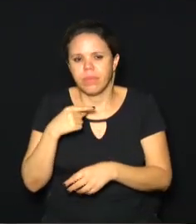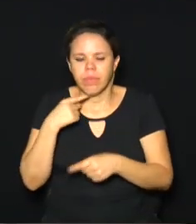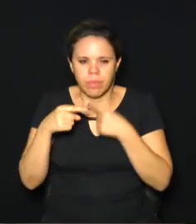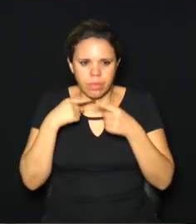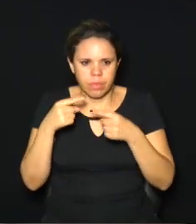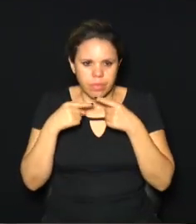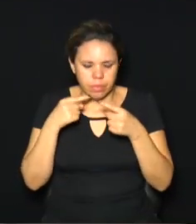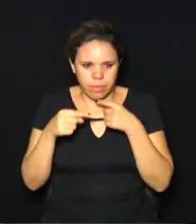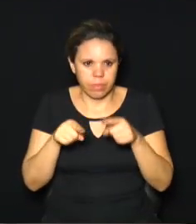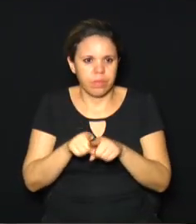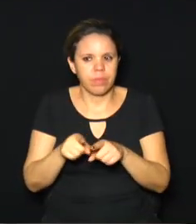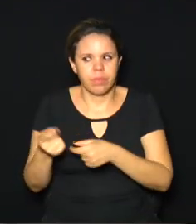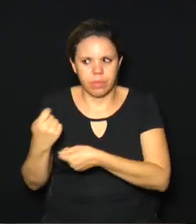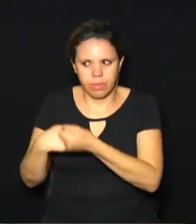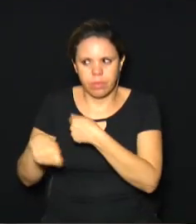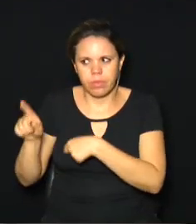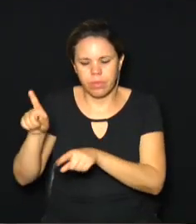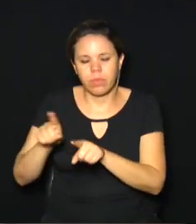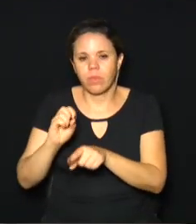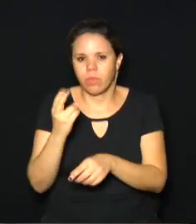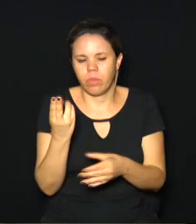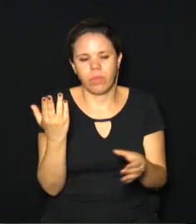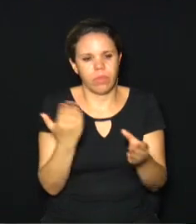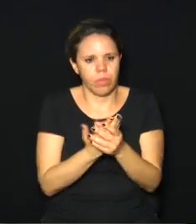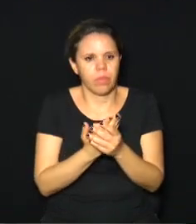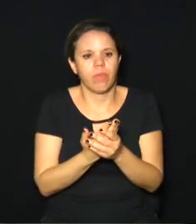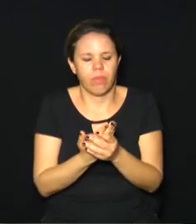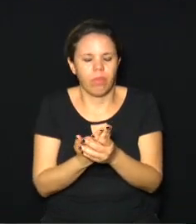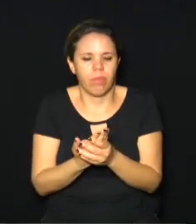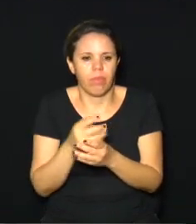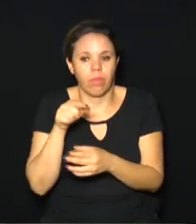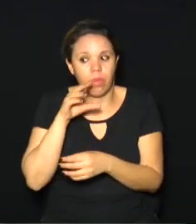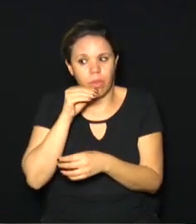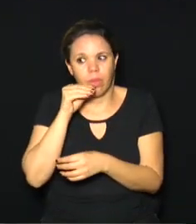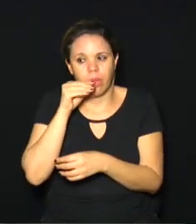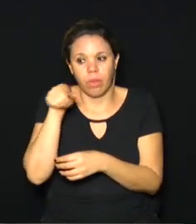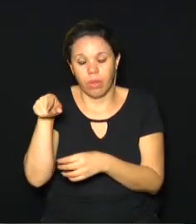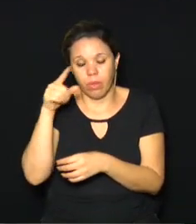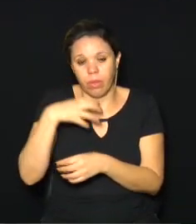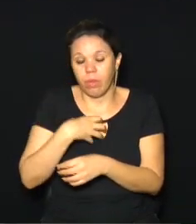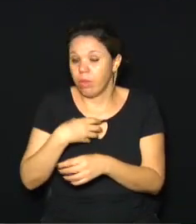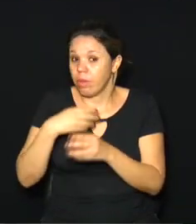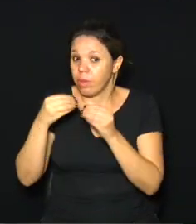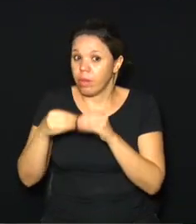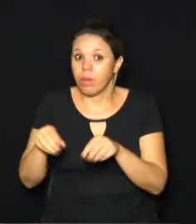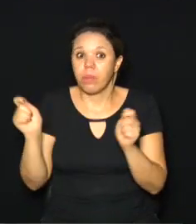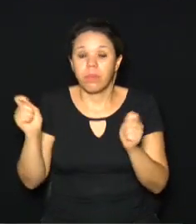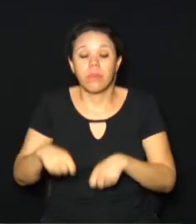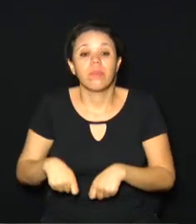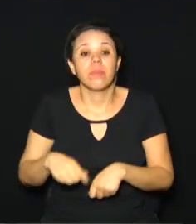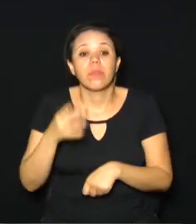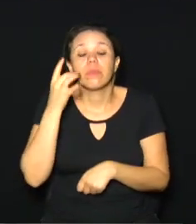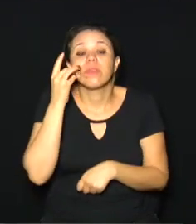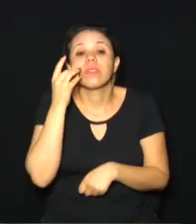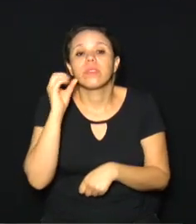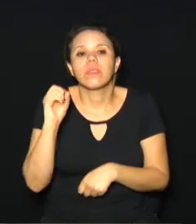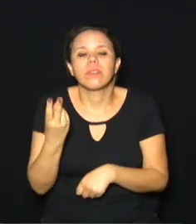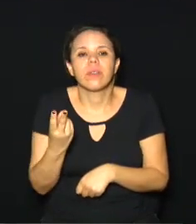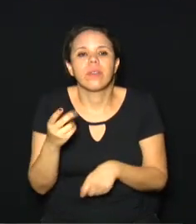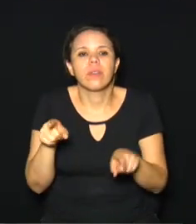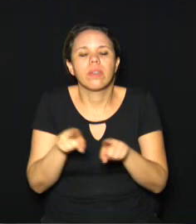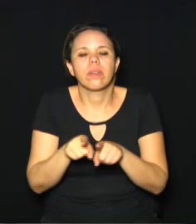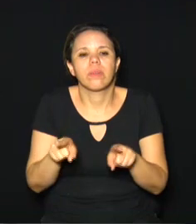tanto administrativamente quanto judicialmente, né? Aquele trabalhador que se sentir prejudicado pode, pessoalmente ou através